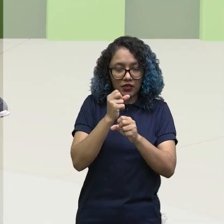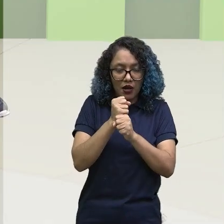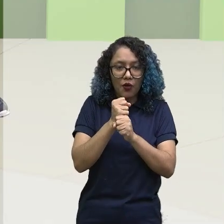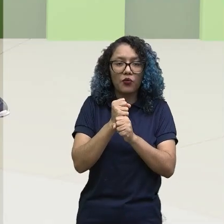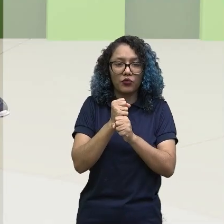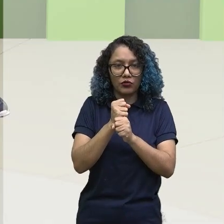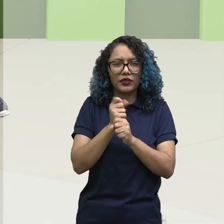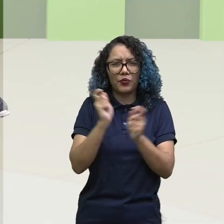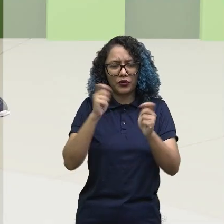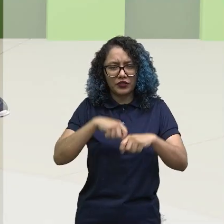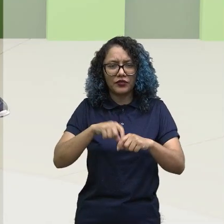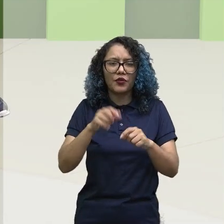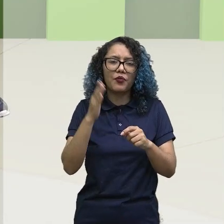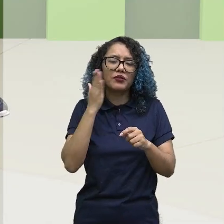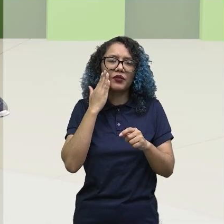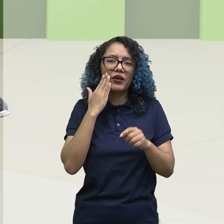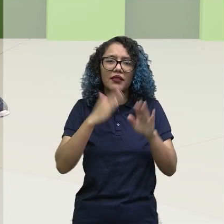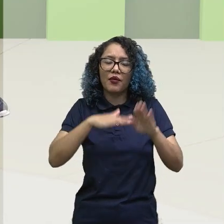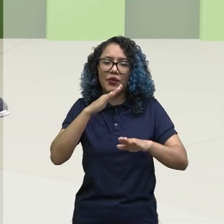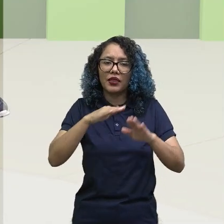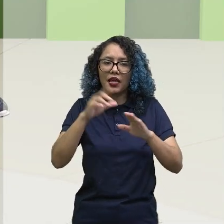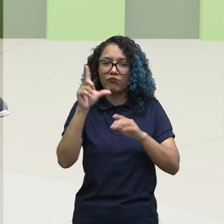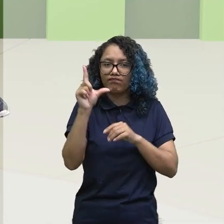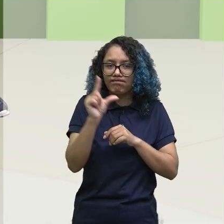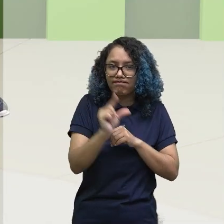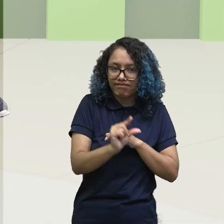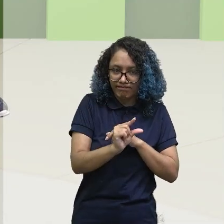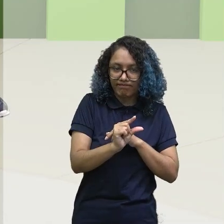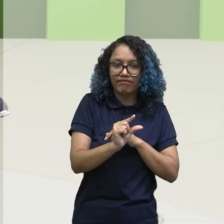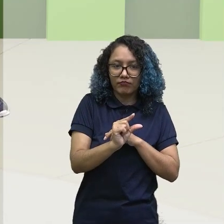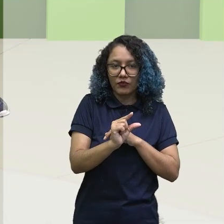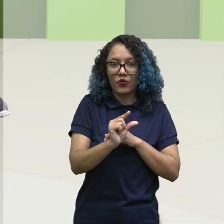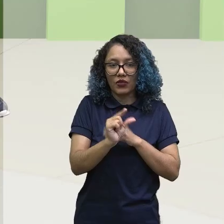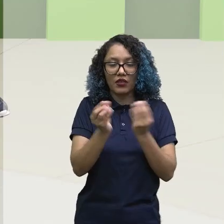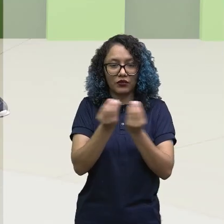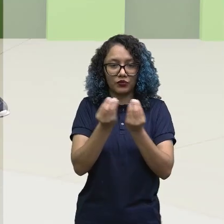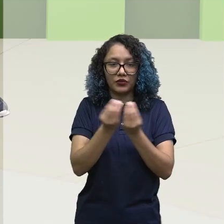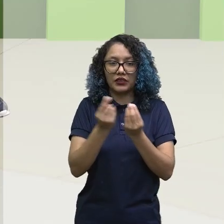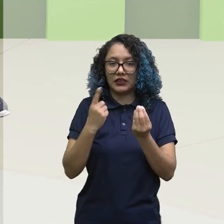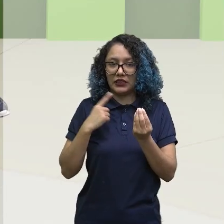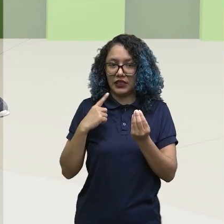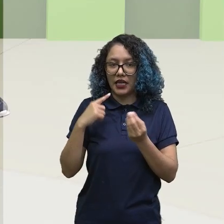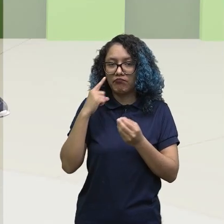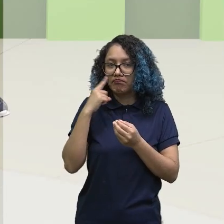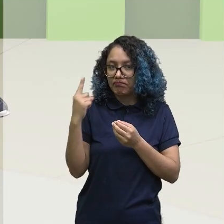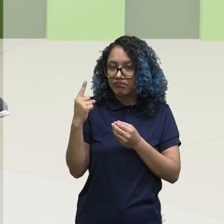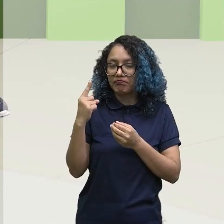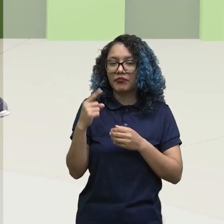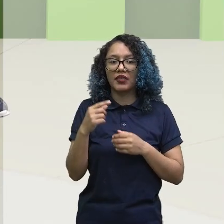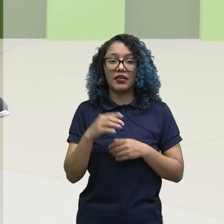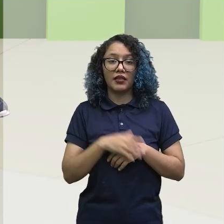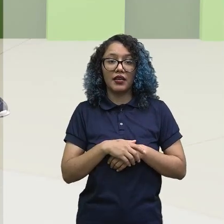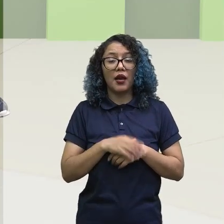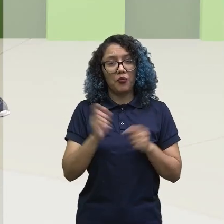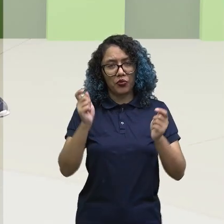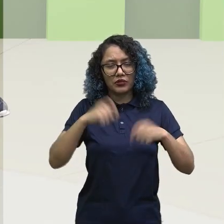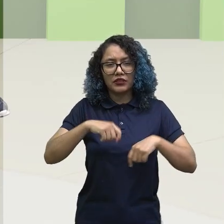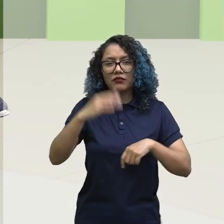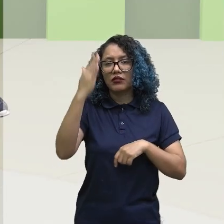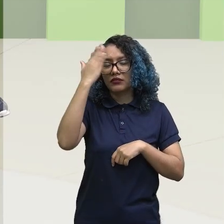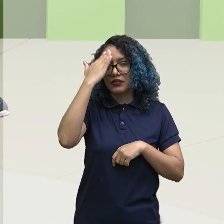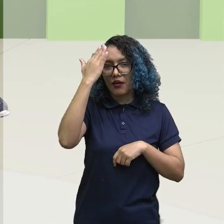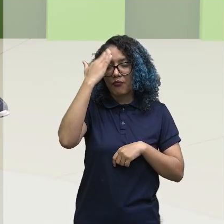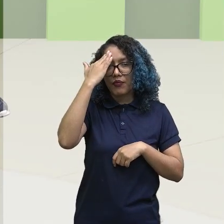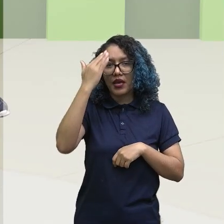decaimento radioativo, né, do elemento químico que nós temos aí, e dizer quando será seguro